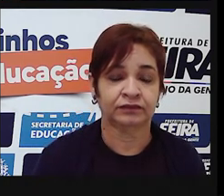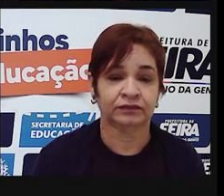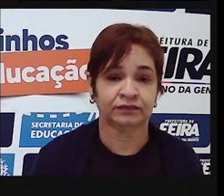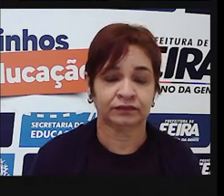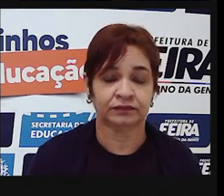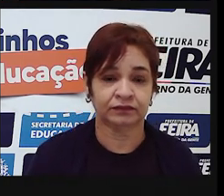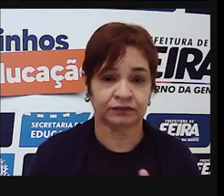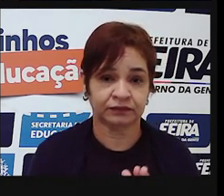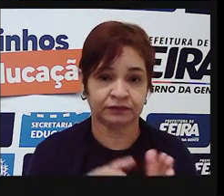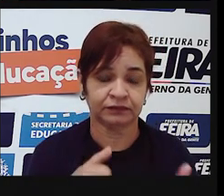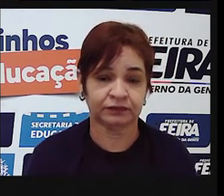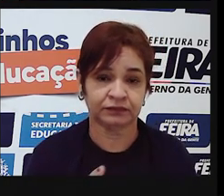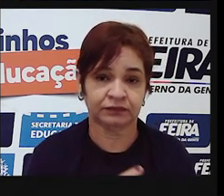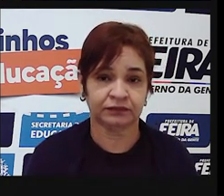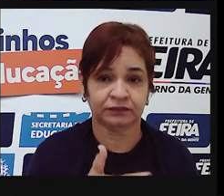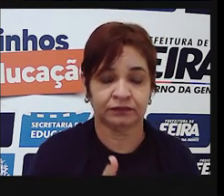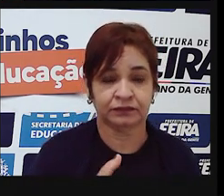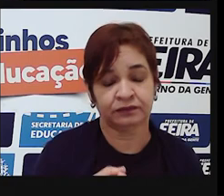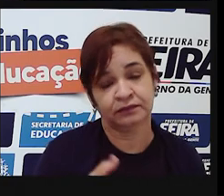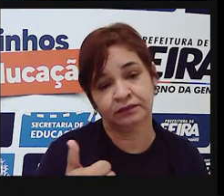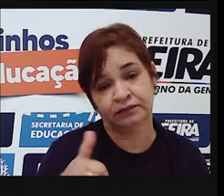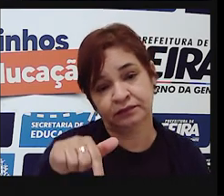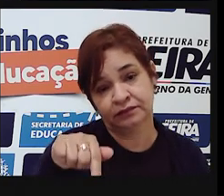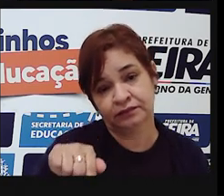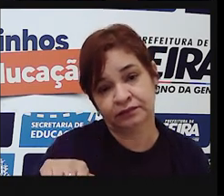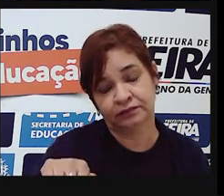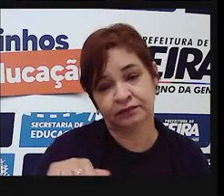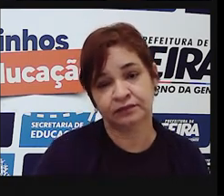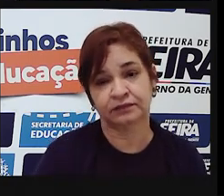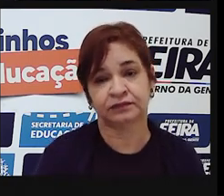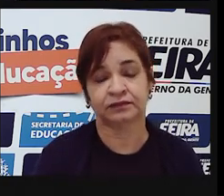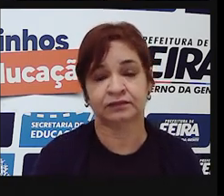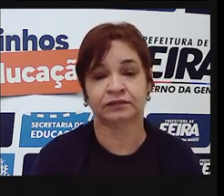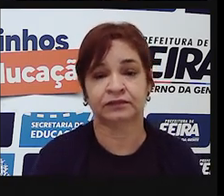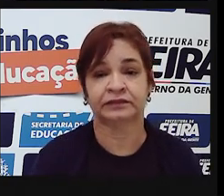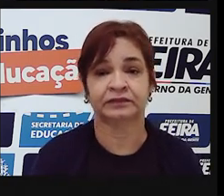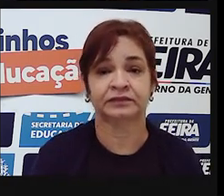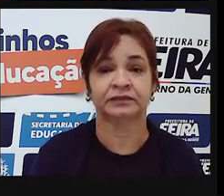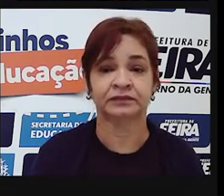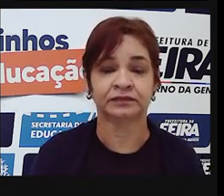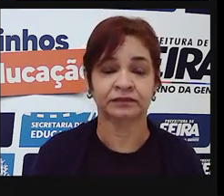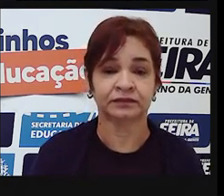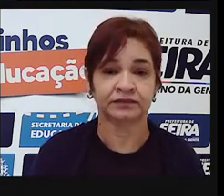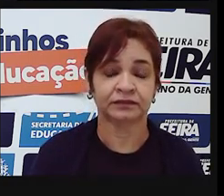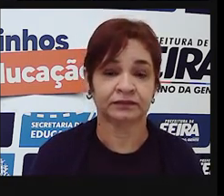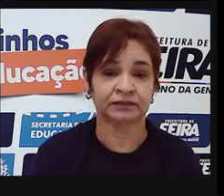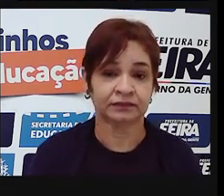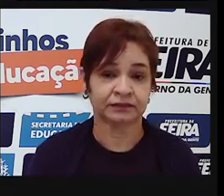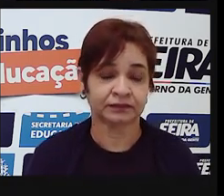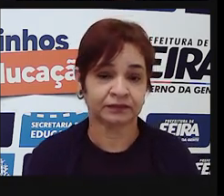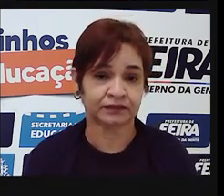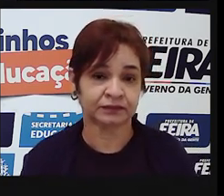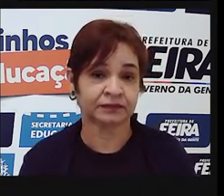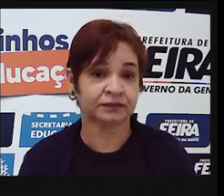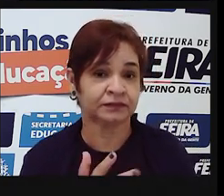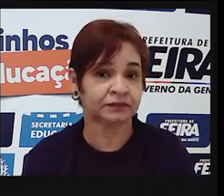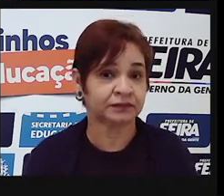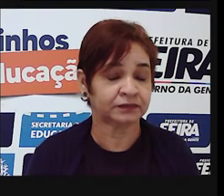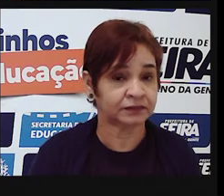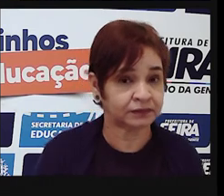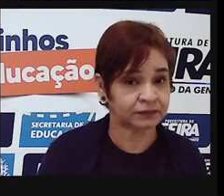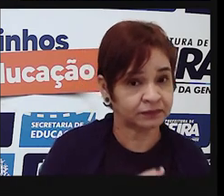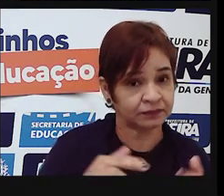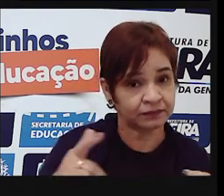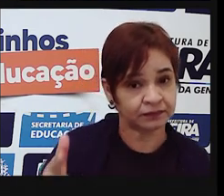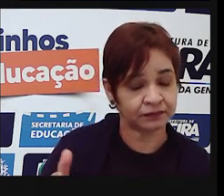em 2017. Xenia, que tem influências do samba reggae e do R&B, acabou